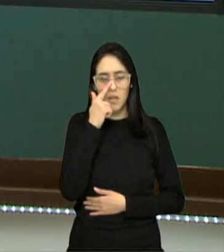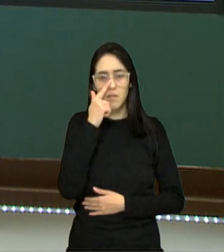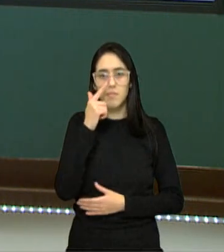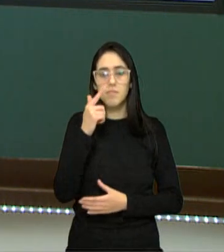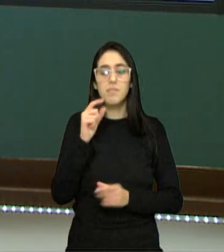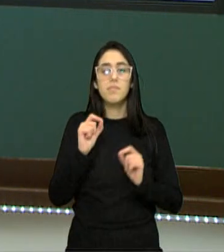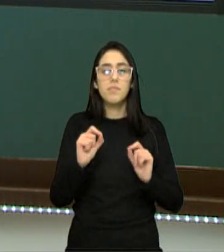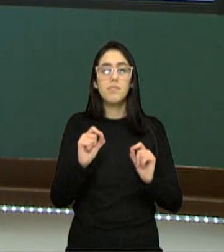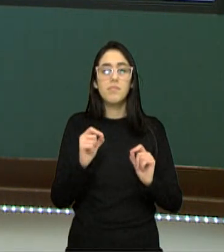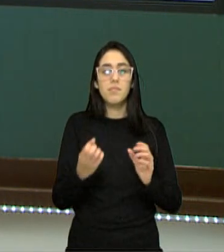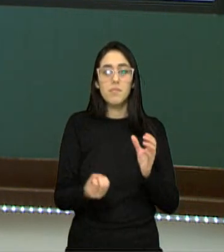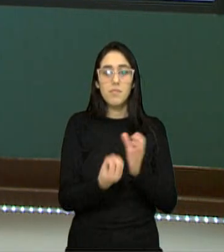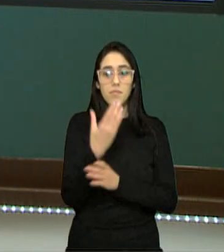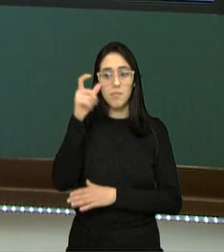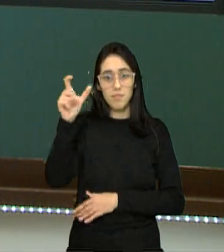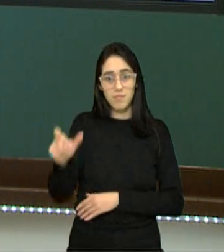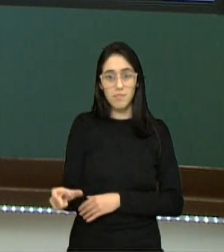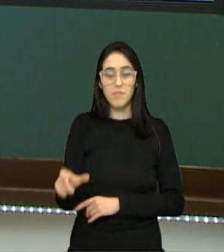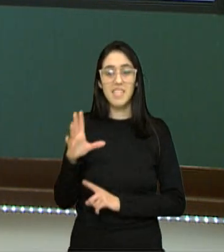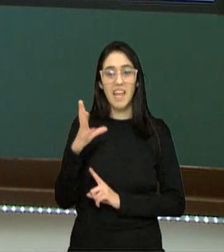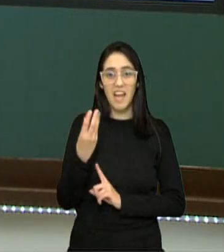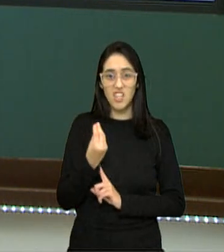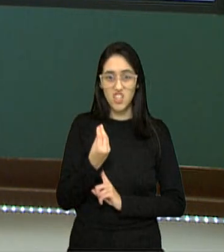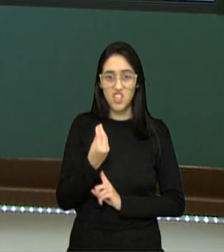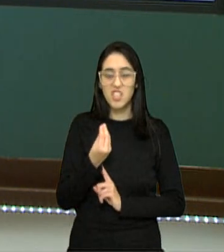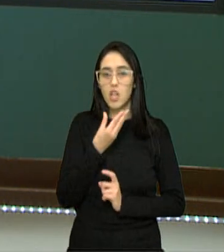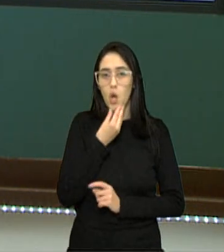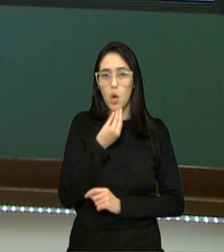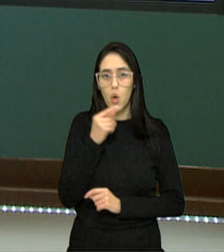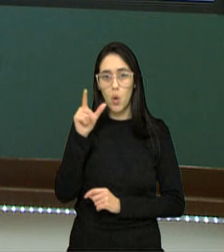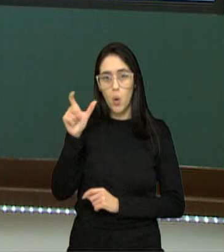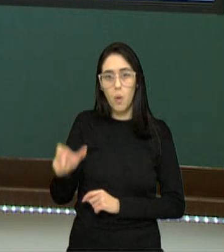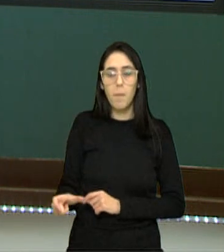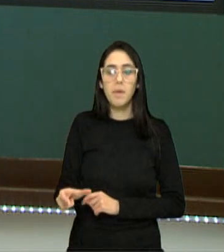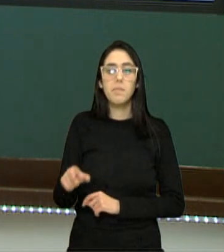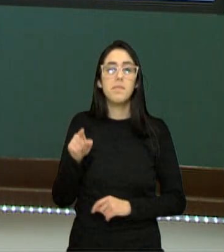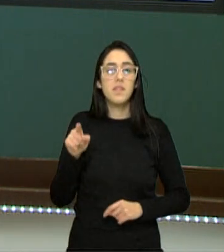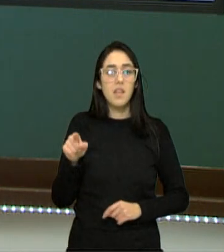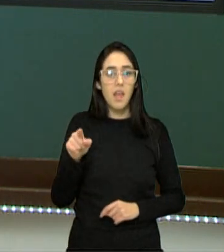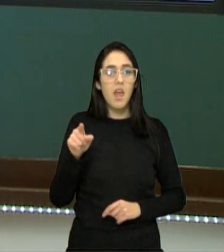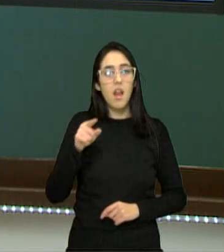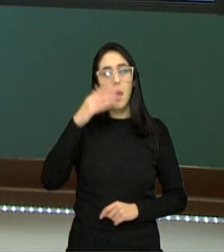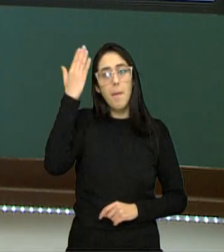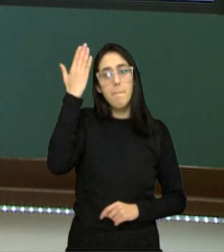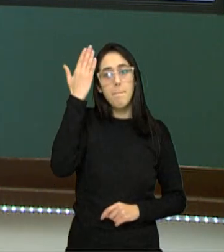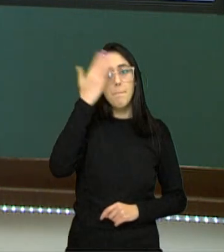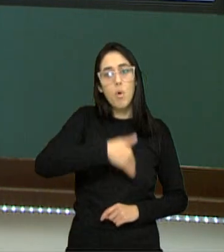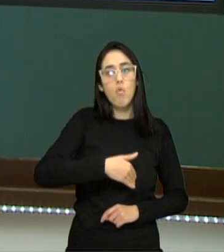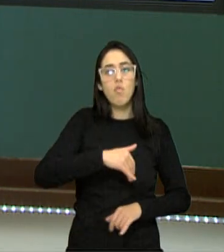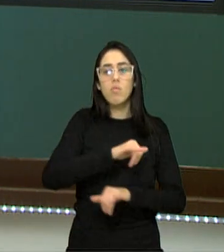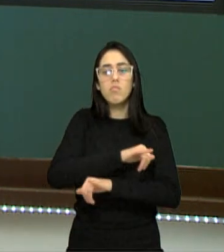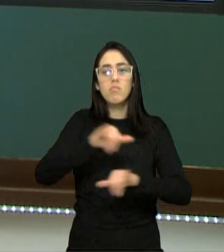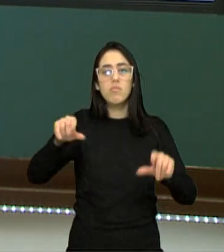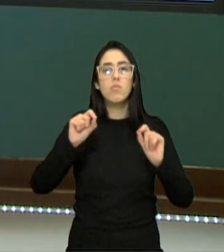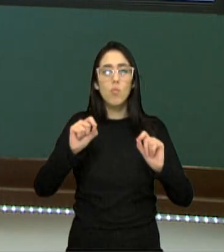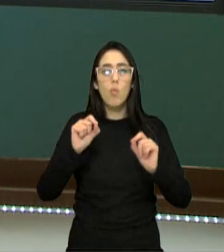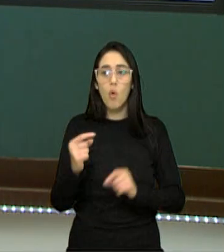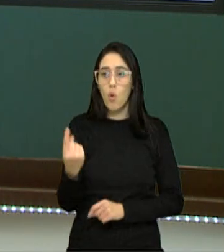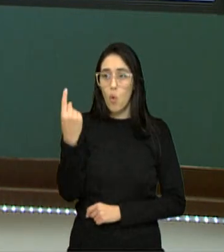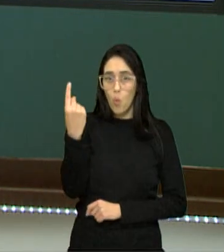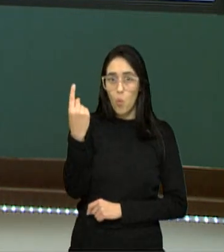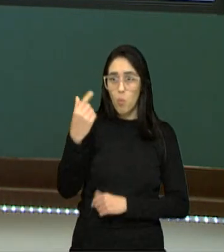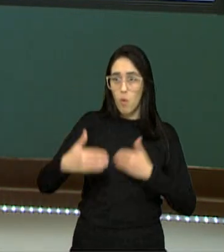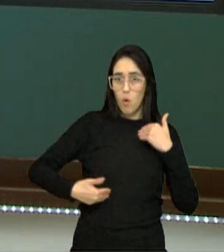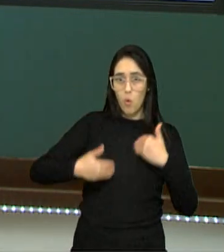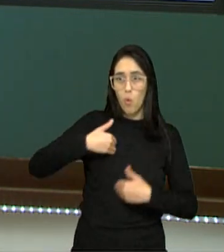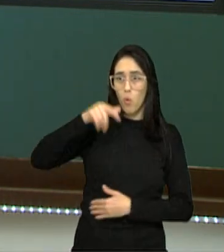um artista que conseguiu, né, provou por A mais B que um corpo por si só